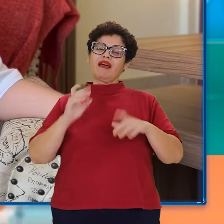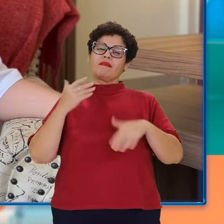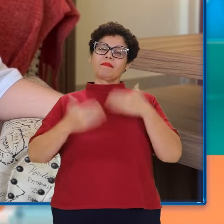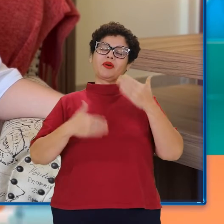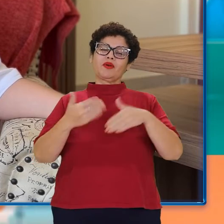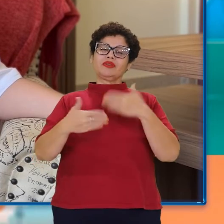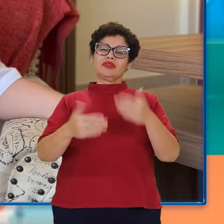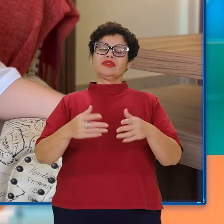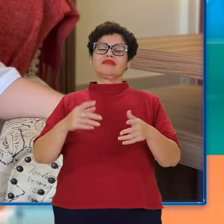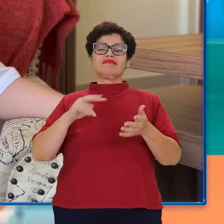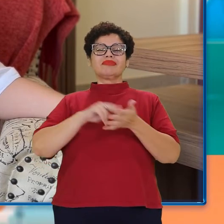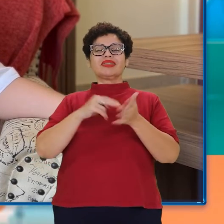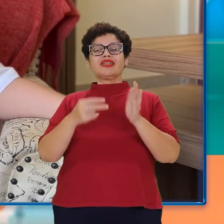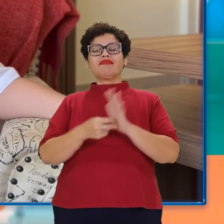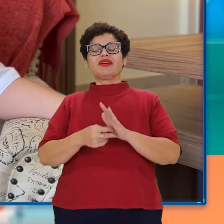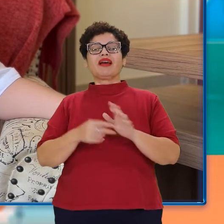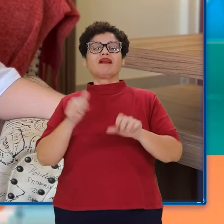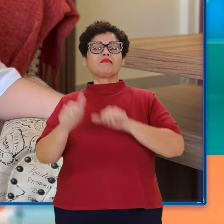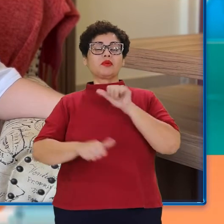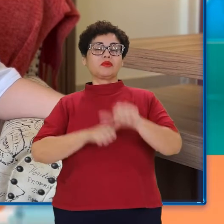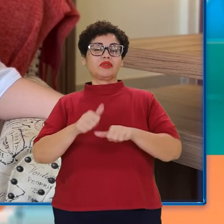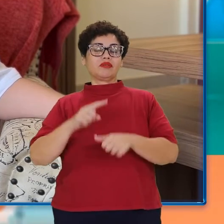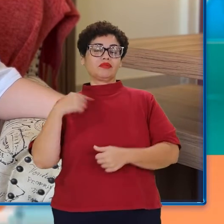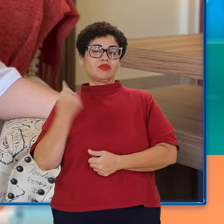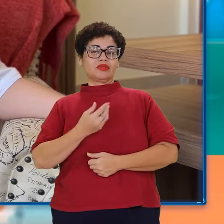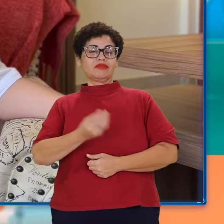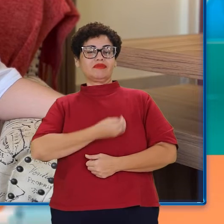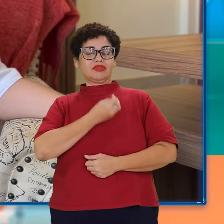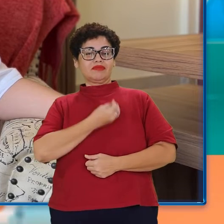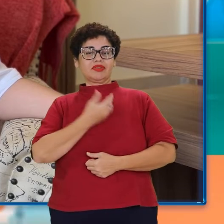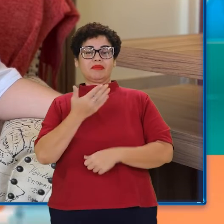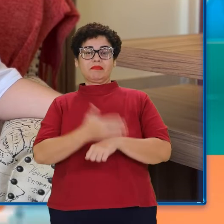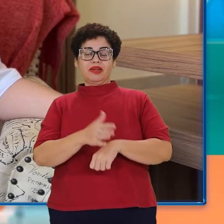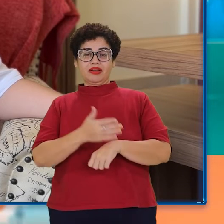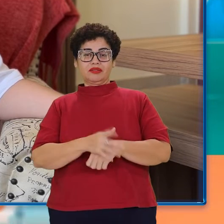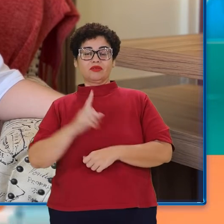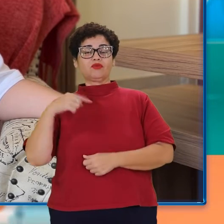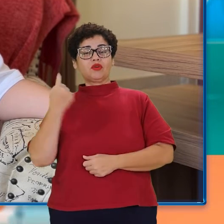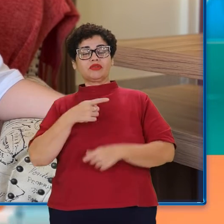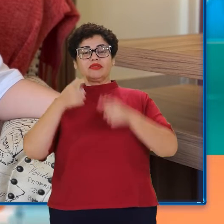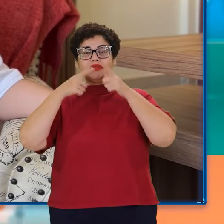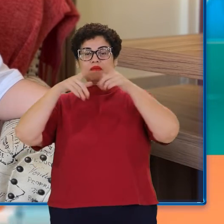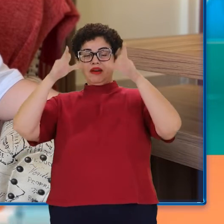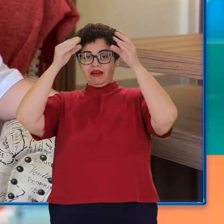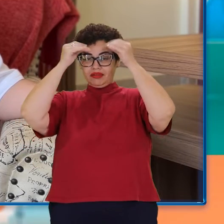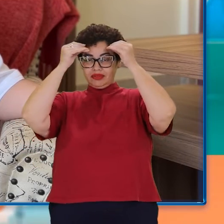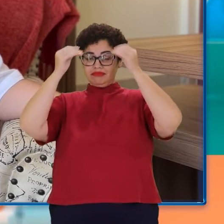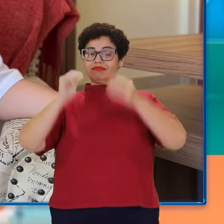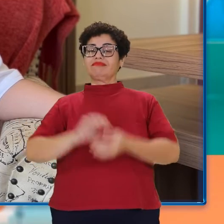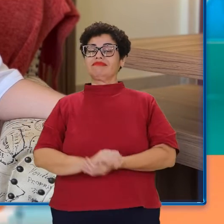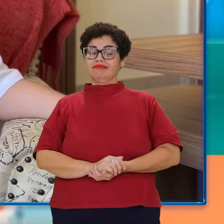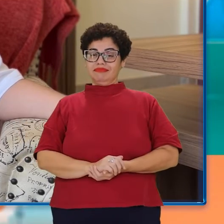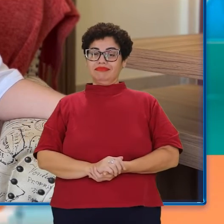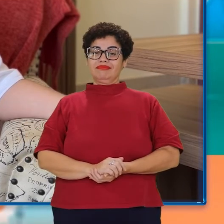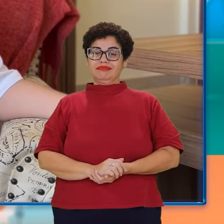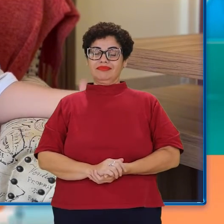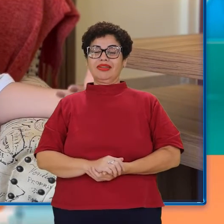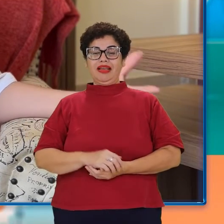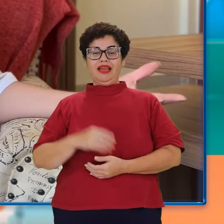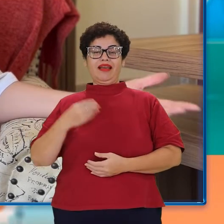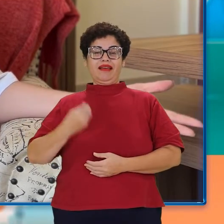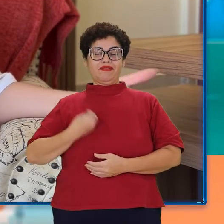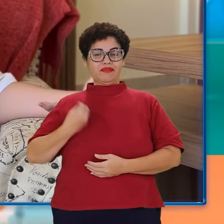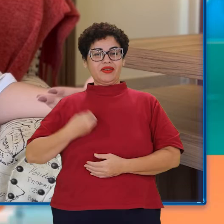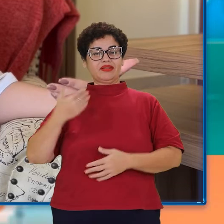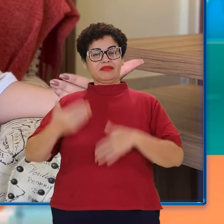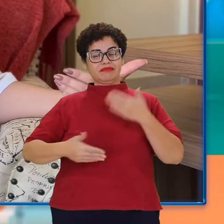sentido. E é esse processo mesmo de ressignificar a nossa vivência, a nossa prática e a nossa linguagem, que a nossa